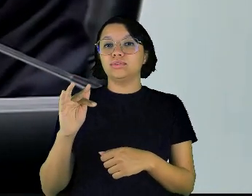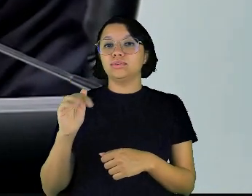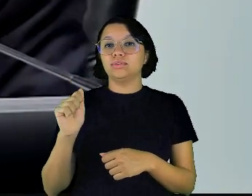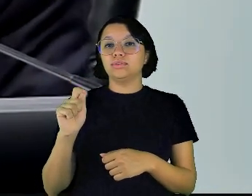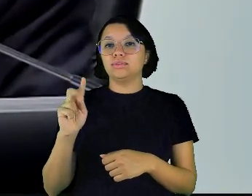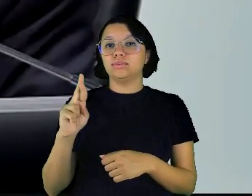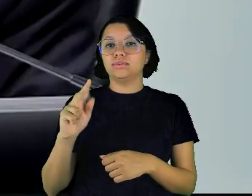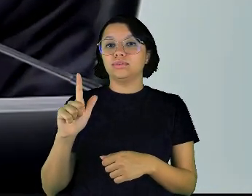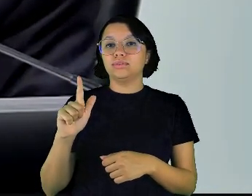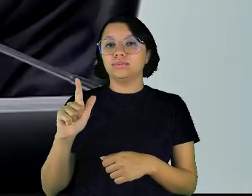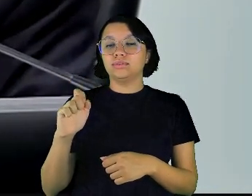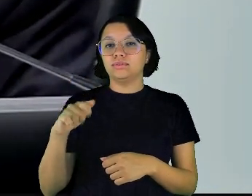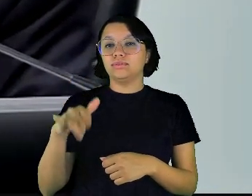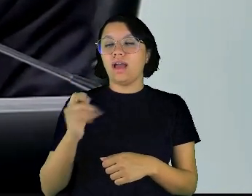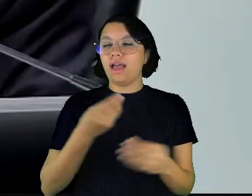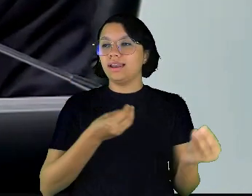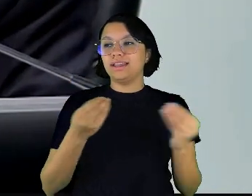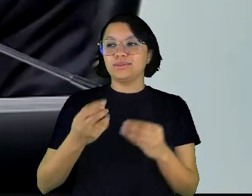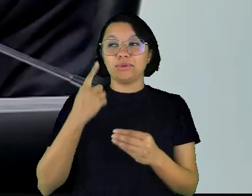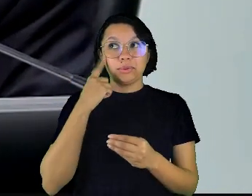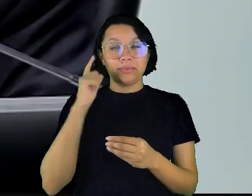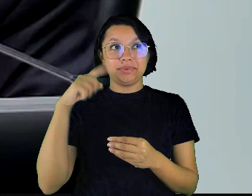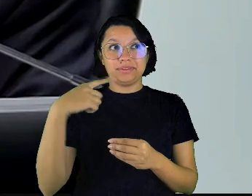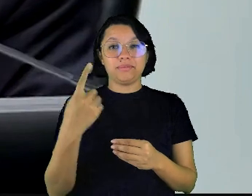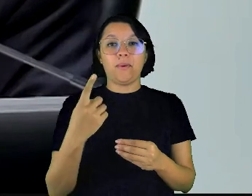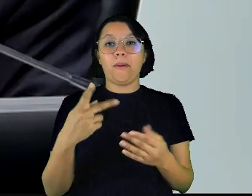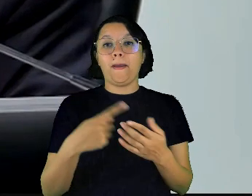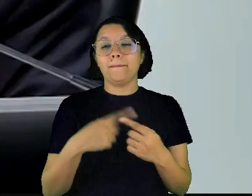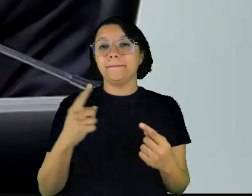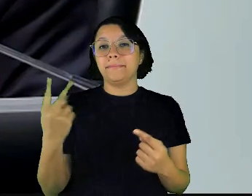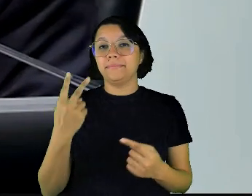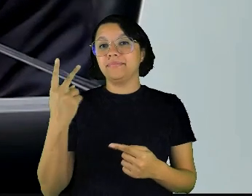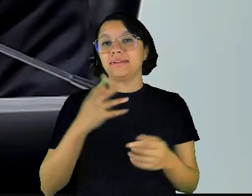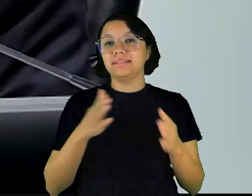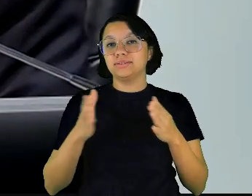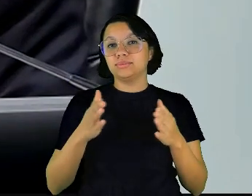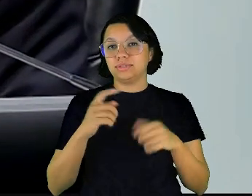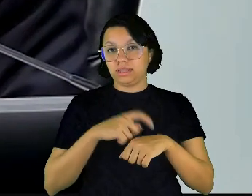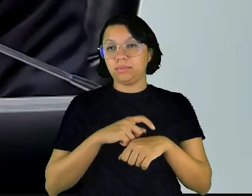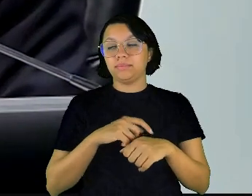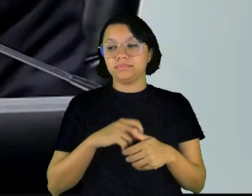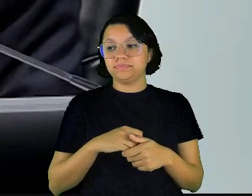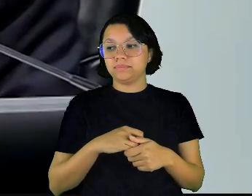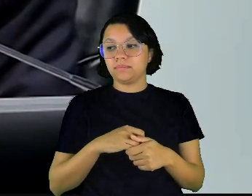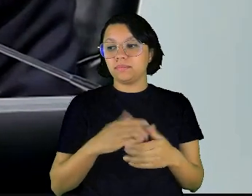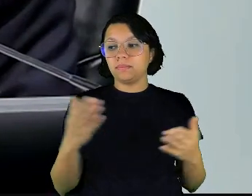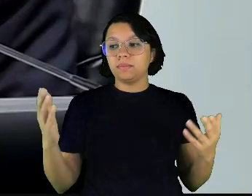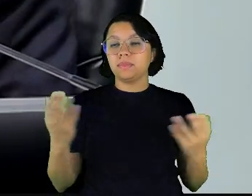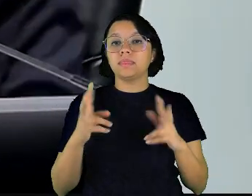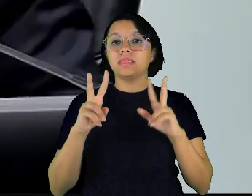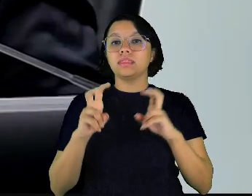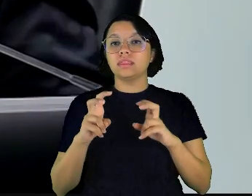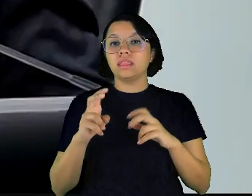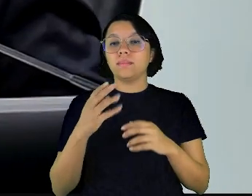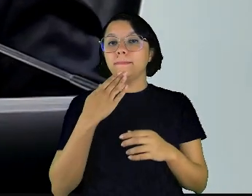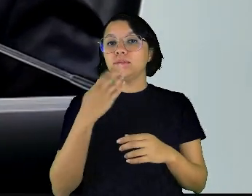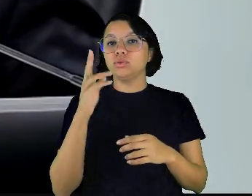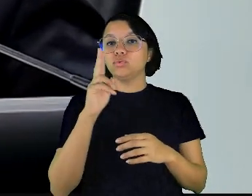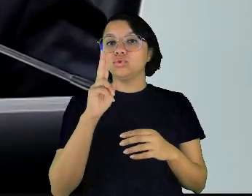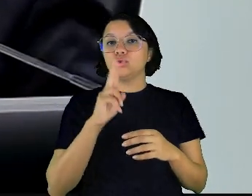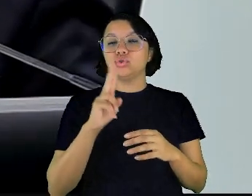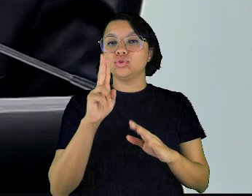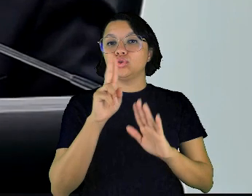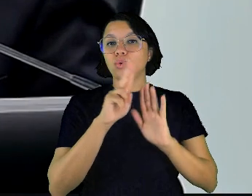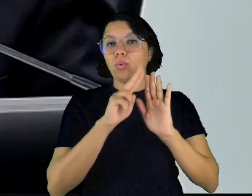vê depois, mas que valeria como tempo. Nesse tema de uniformização aqui lá dos